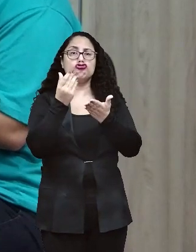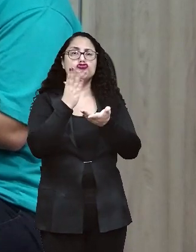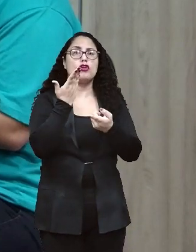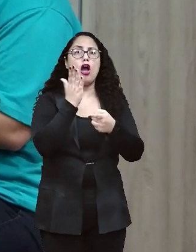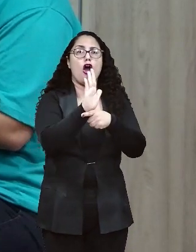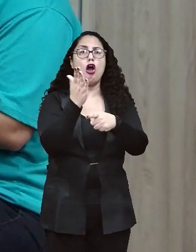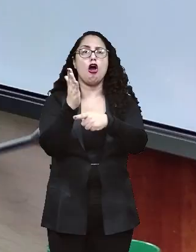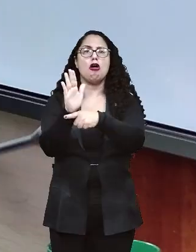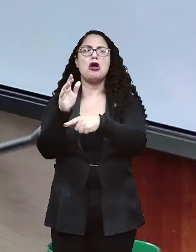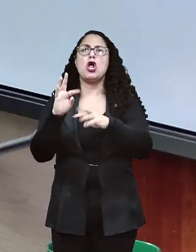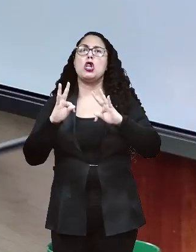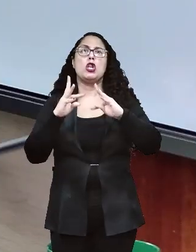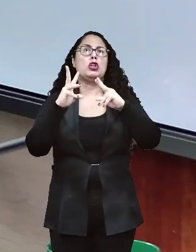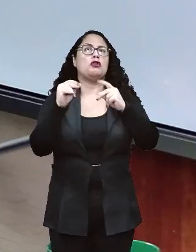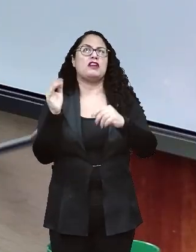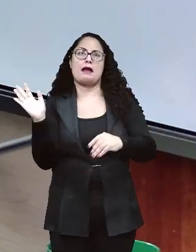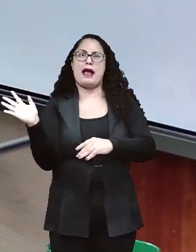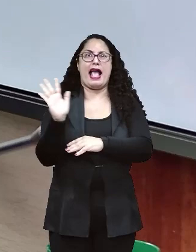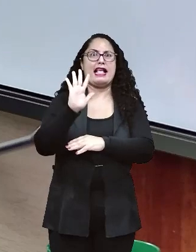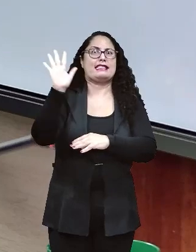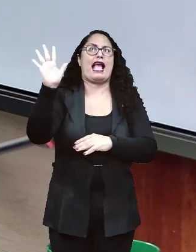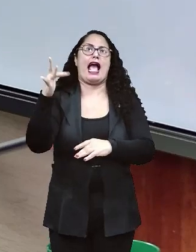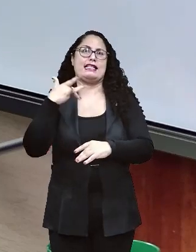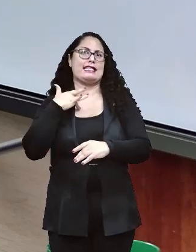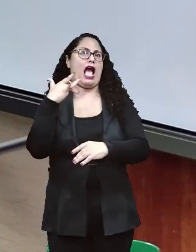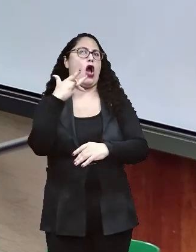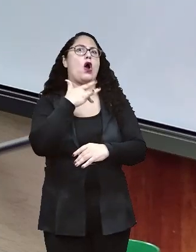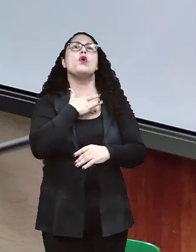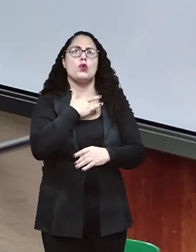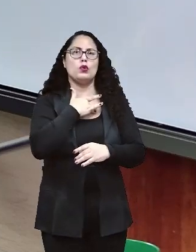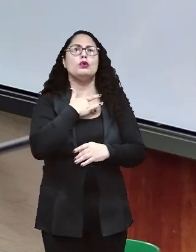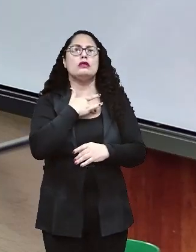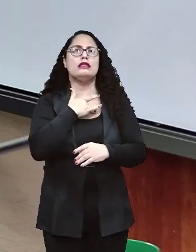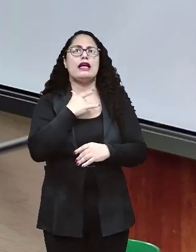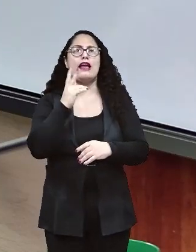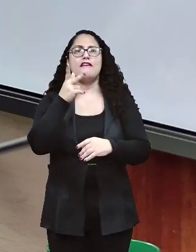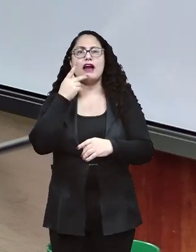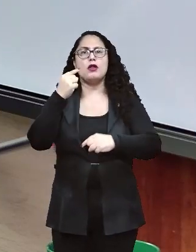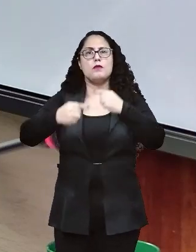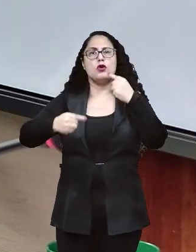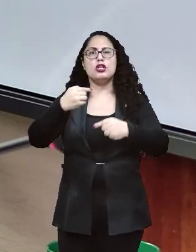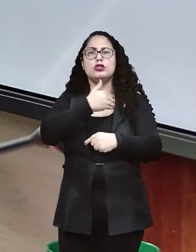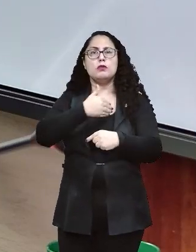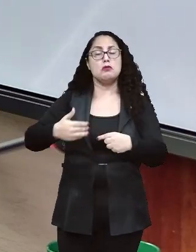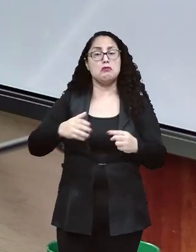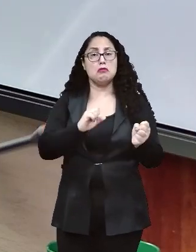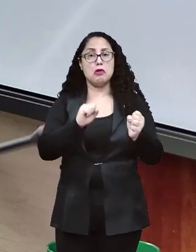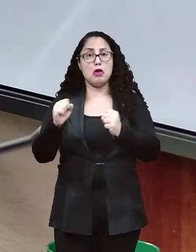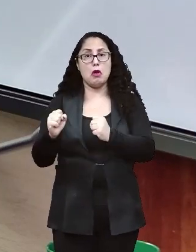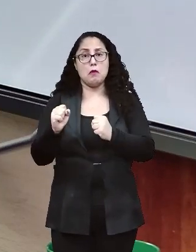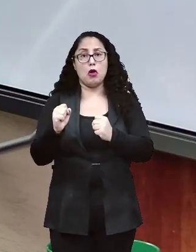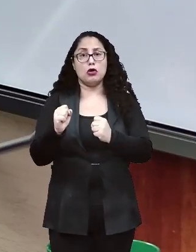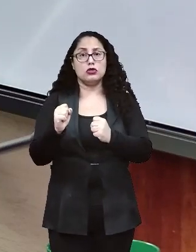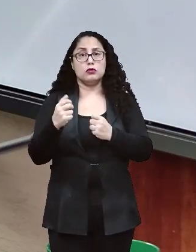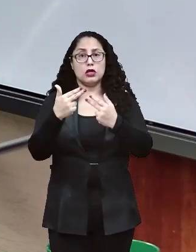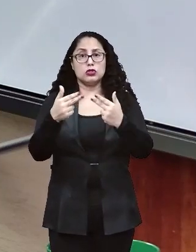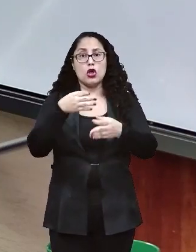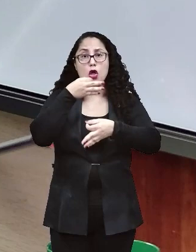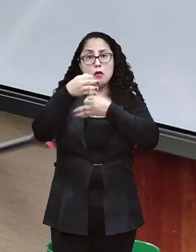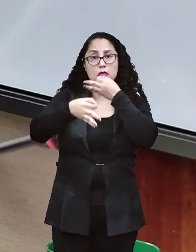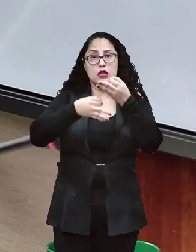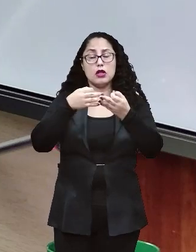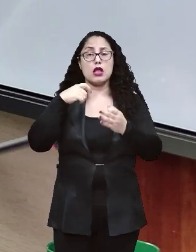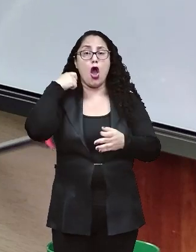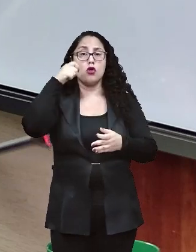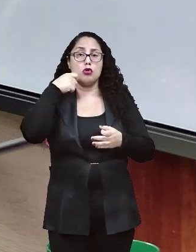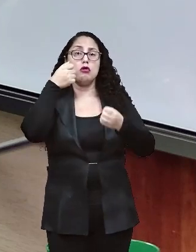né? Porque tudo fica mais caro, né? Plano de saúde, né? E aí, falando de política pública, poderia... Uma das sugestões que a